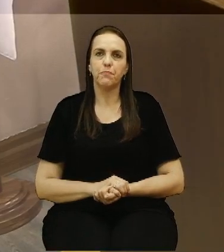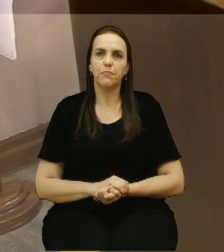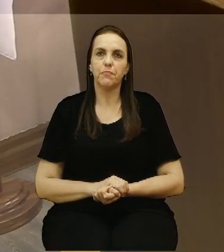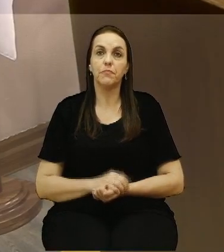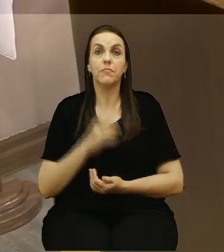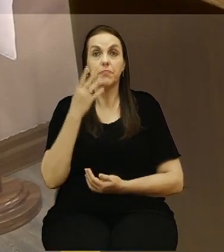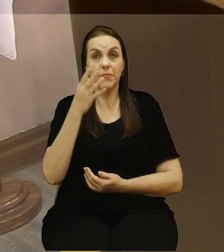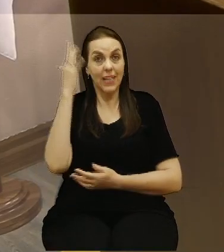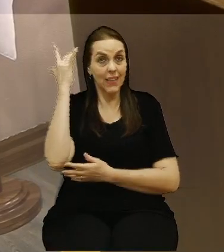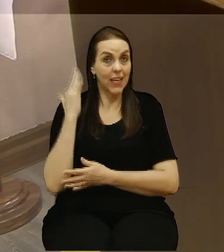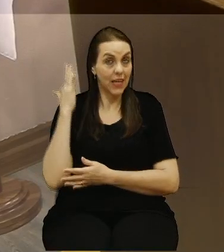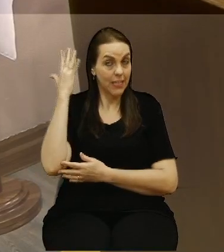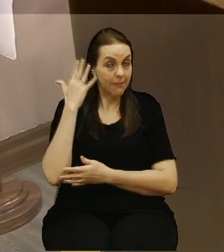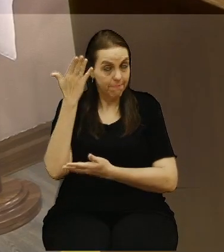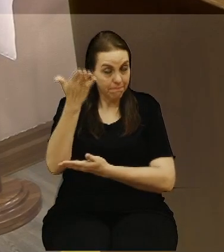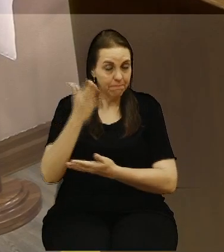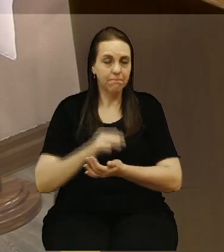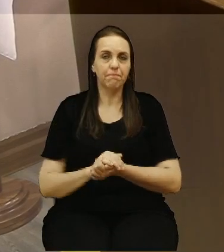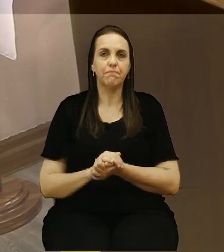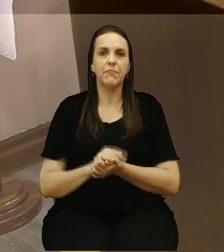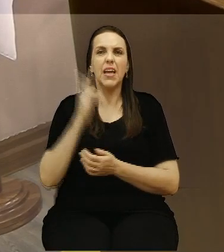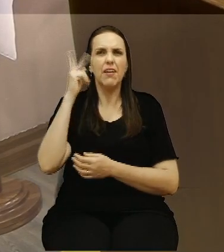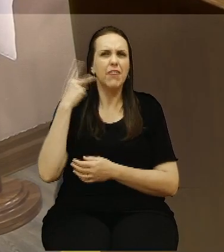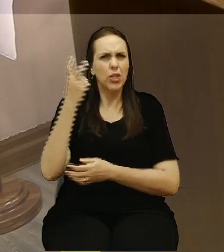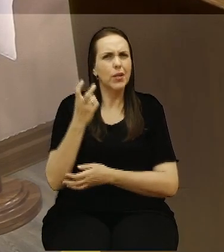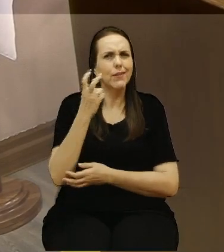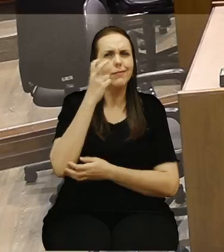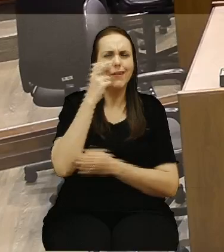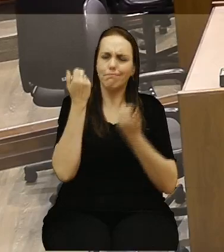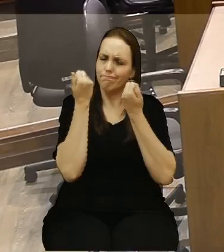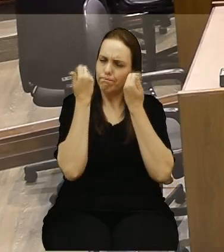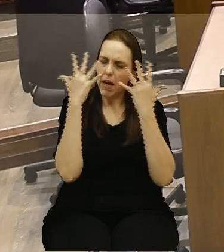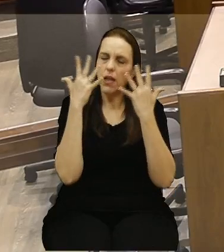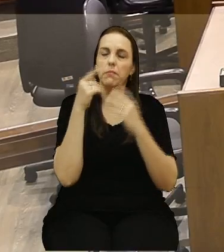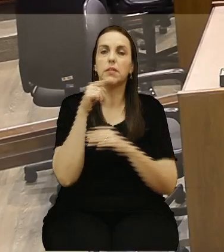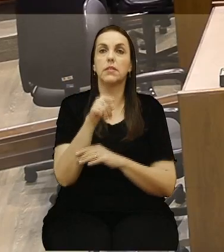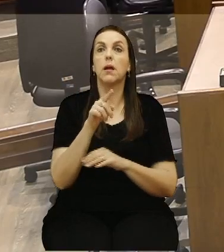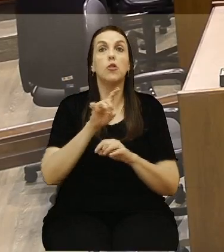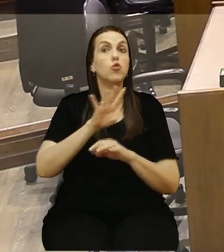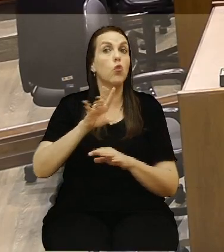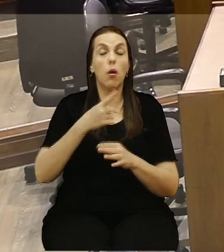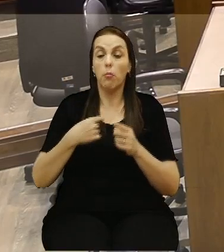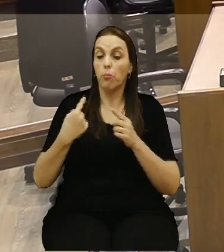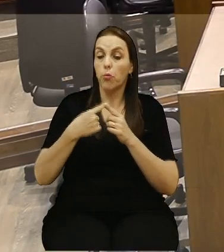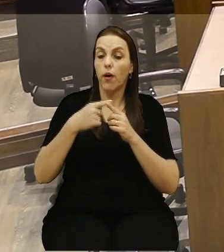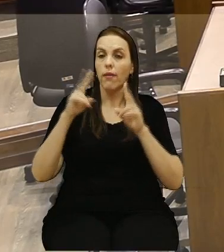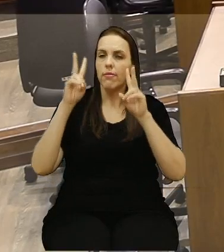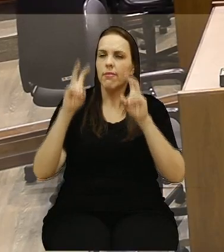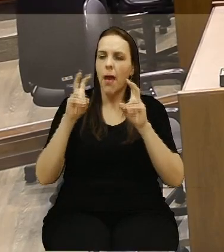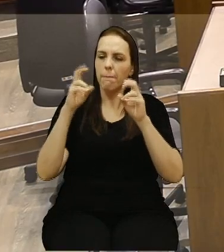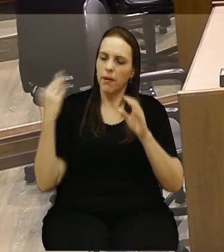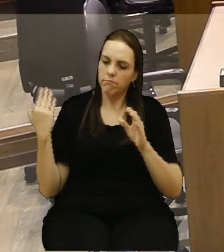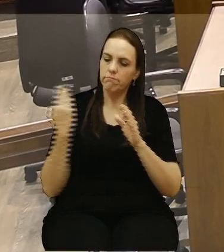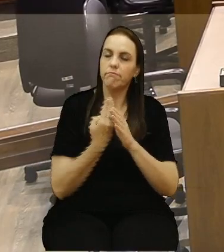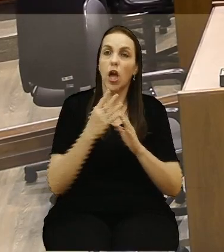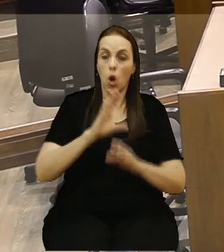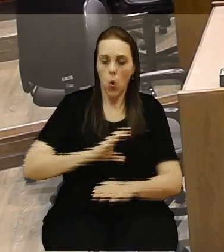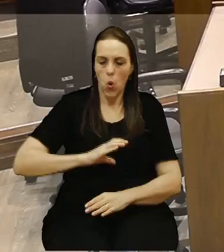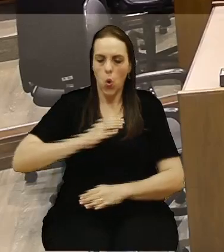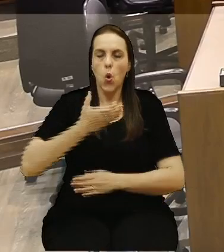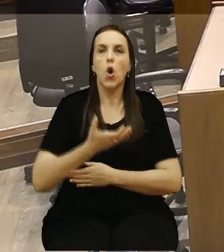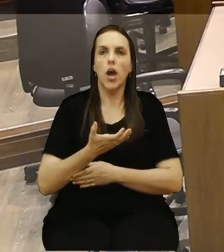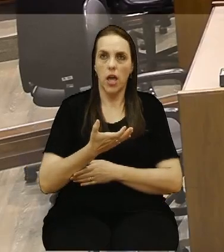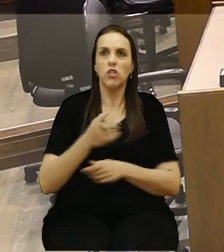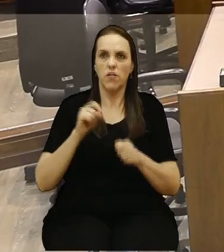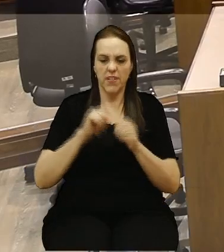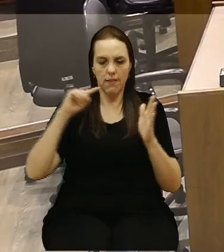Vereadora Daiane Mello. Vereadora Andressa, primeiramente, parabéns, mas não só por trazer o tema aqui, pela coragem de fazer